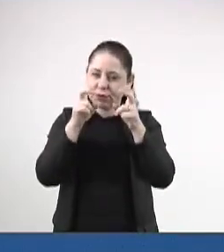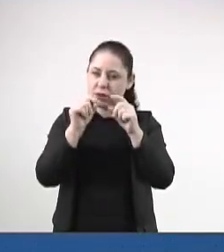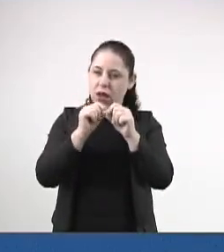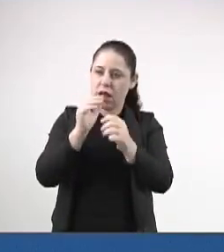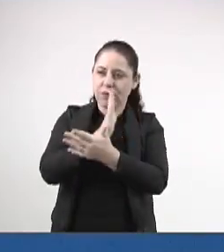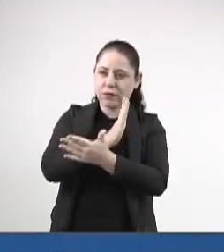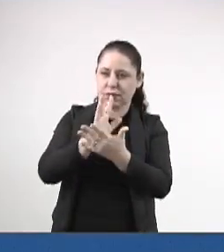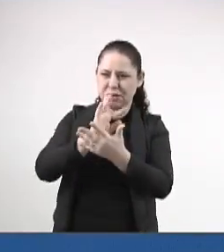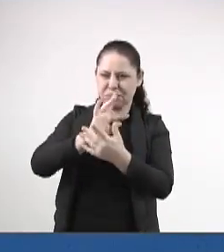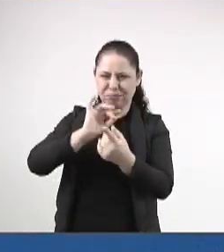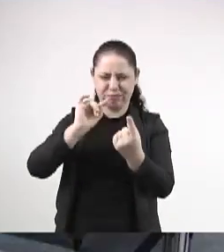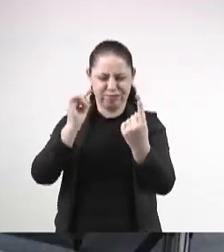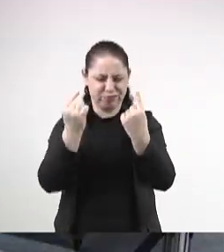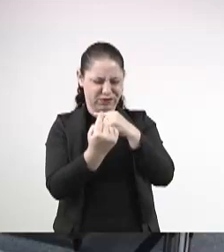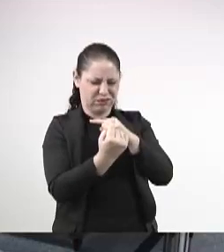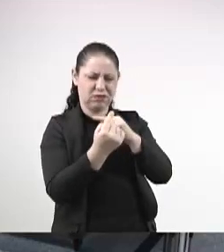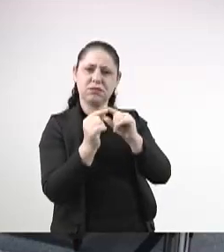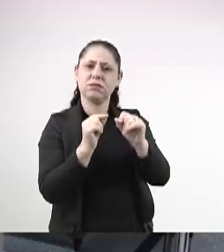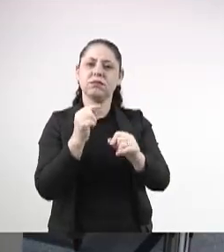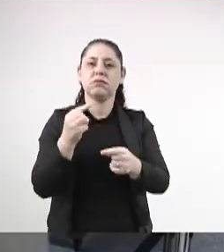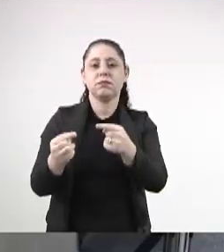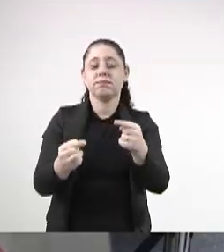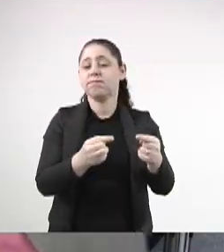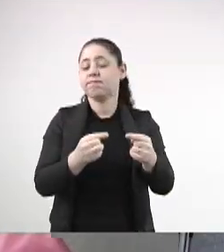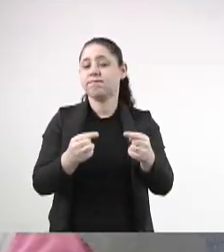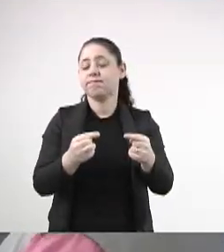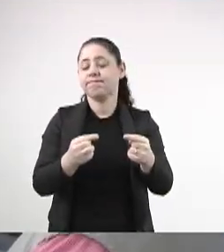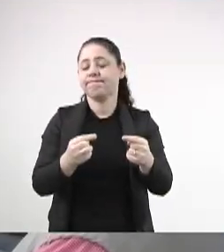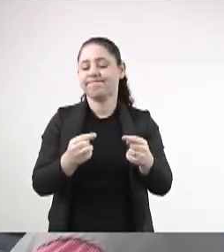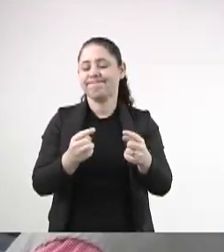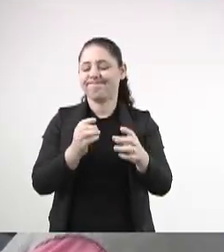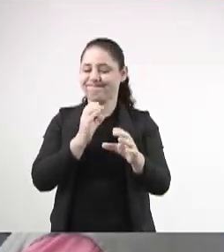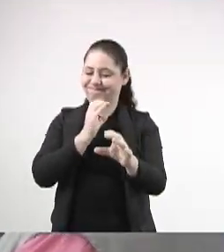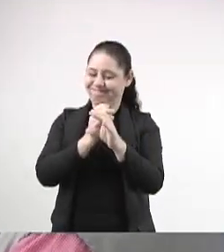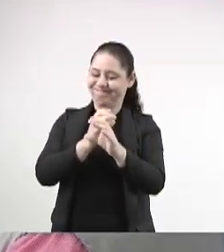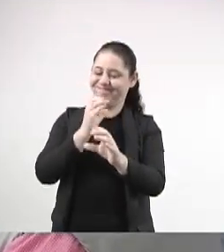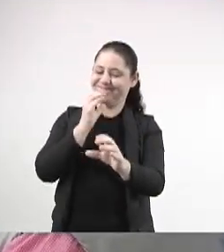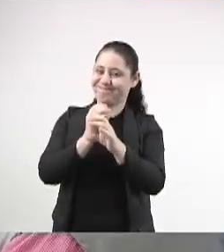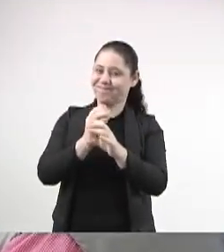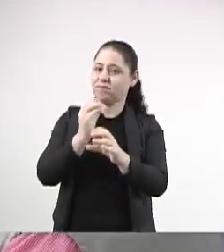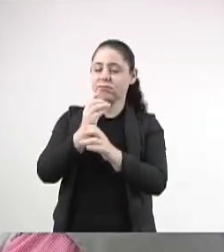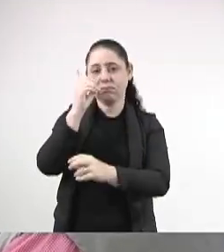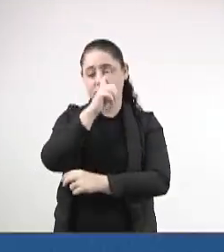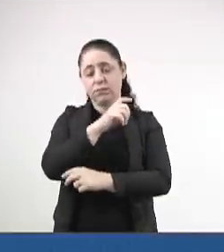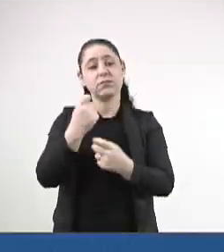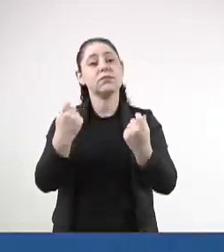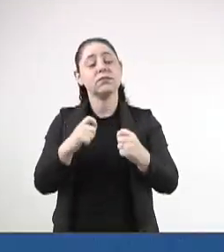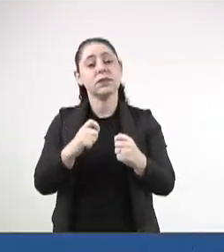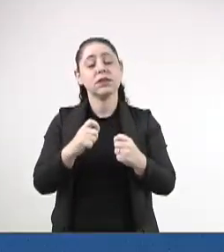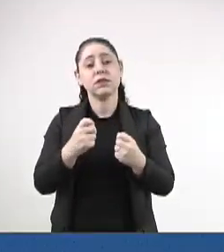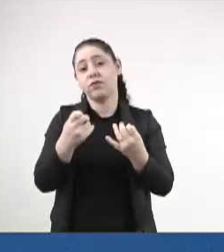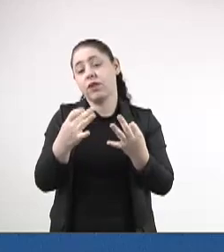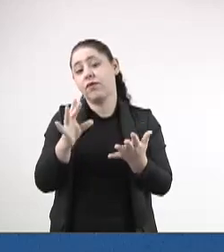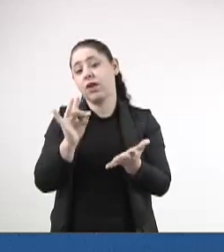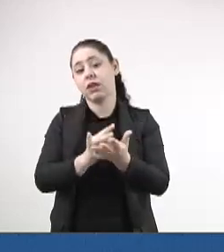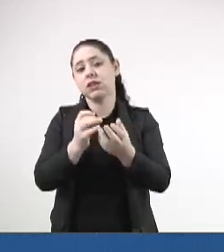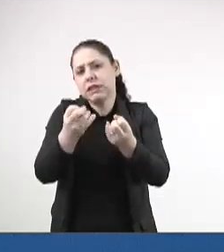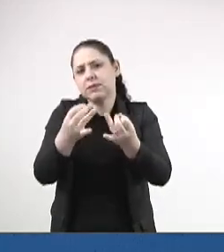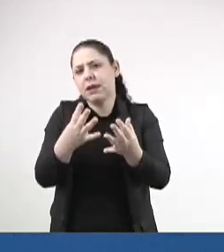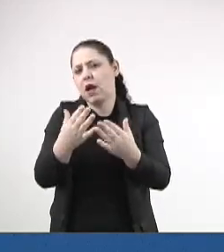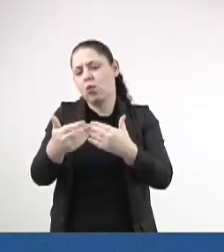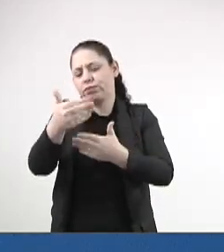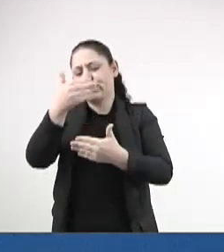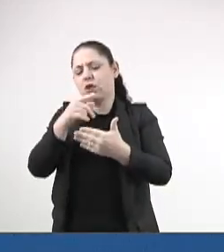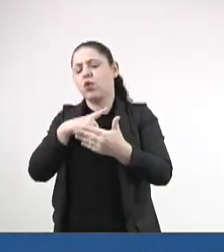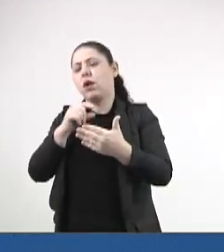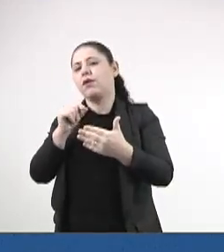são invertidas, como que o debate é truncado, e a gente tem que colocar, na verdade, o que estava por trás